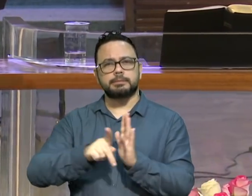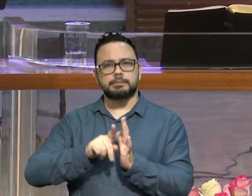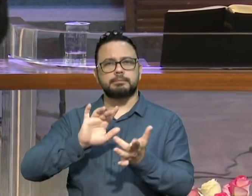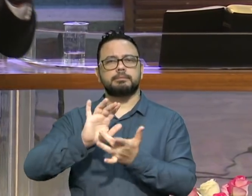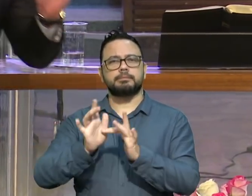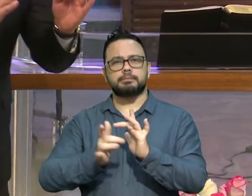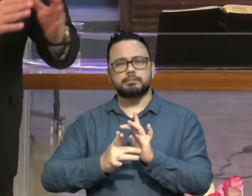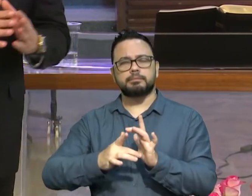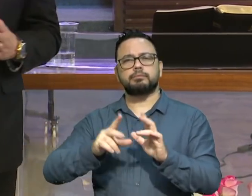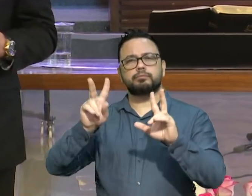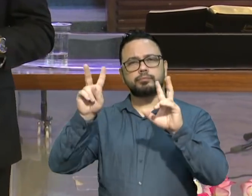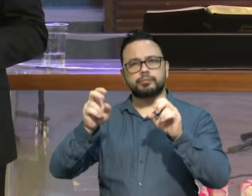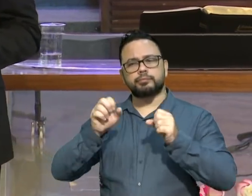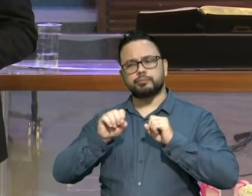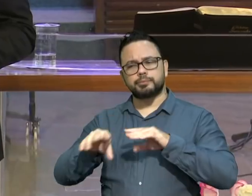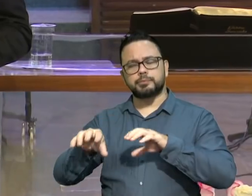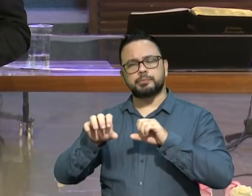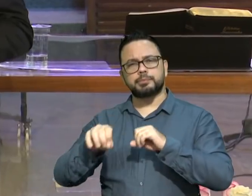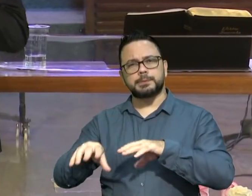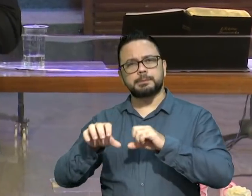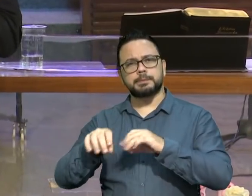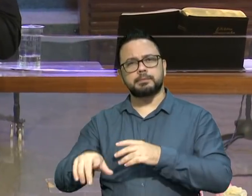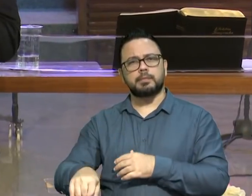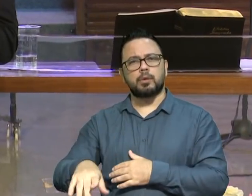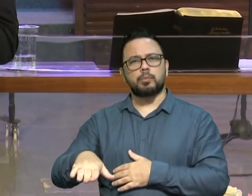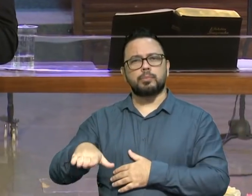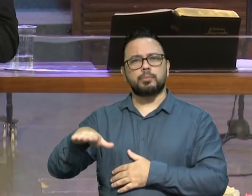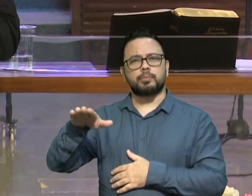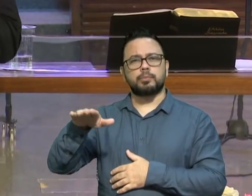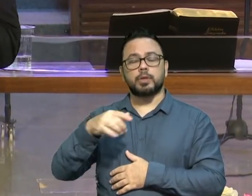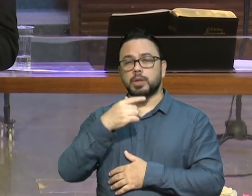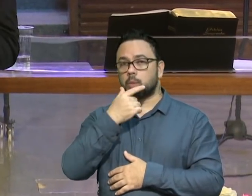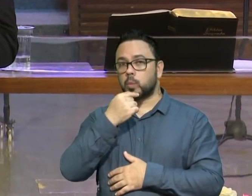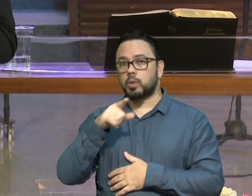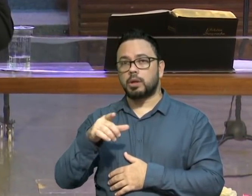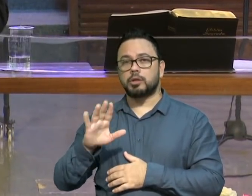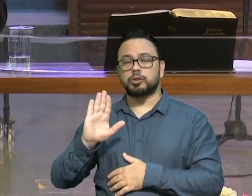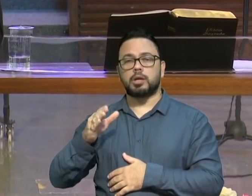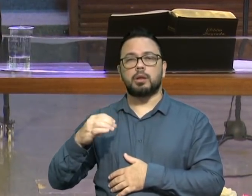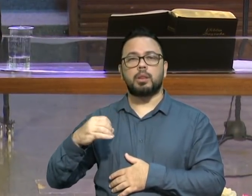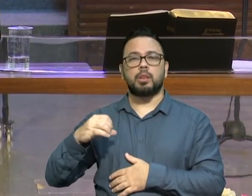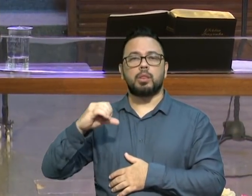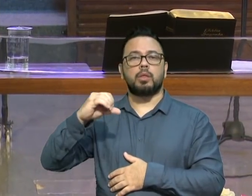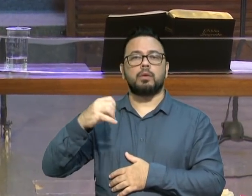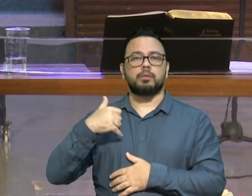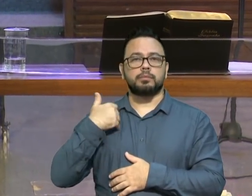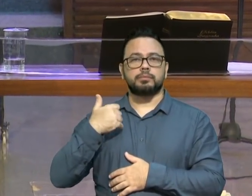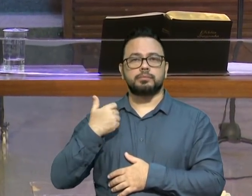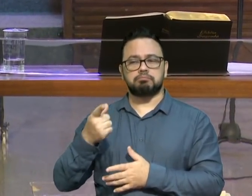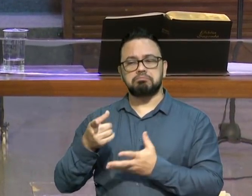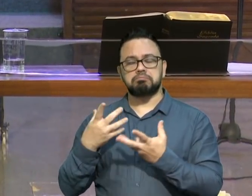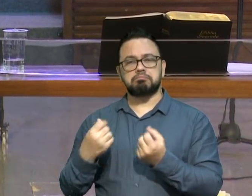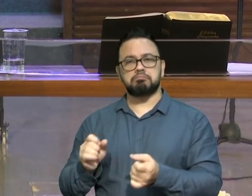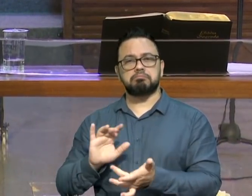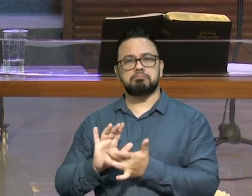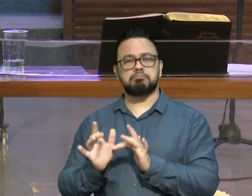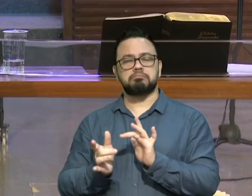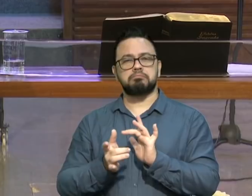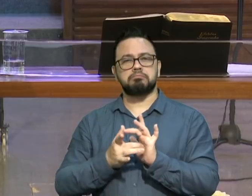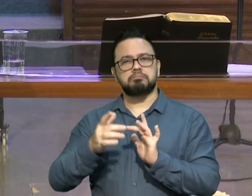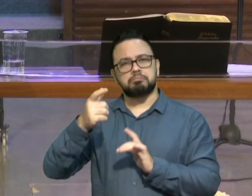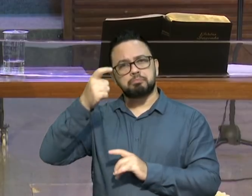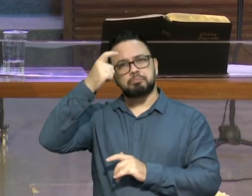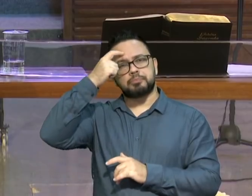pregaram Jesus para ela e que ele é garotinho agora com nove anos aceitou Jesus tinha consciência se